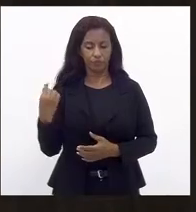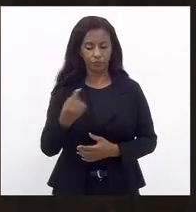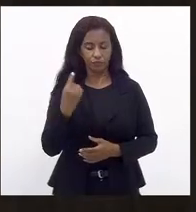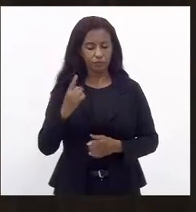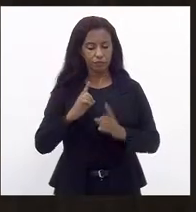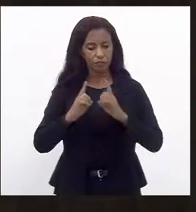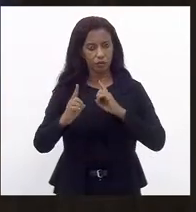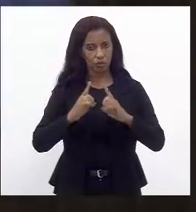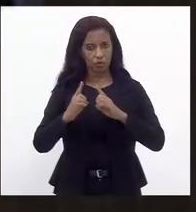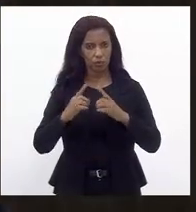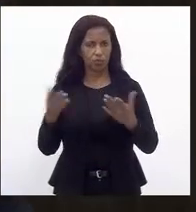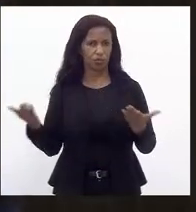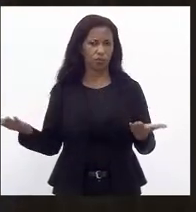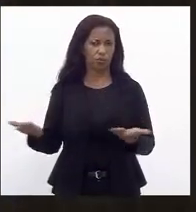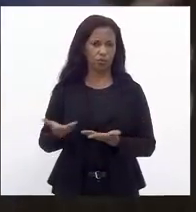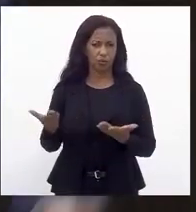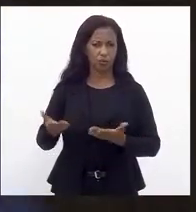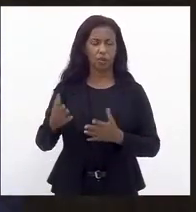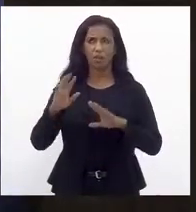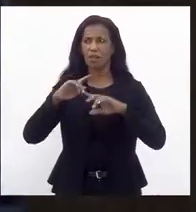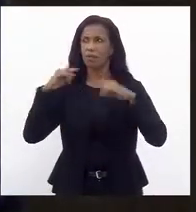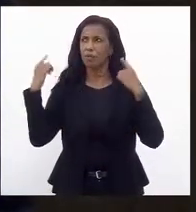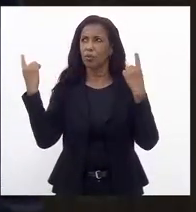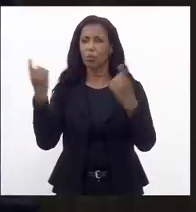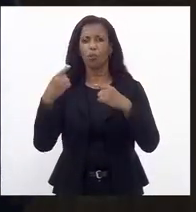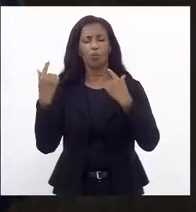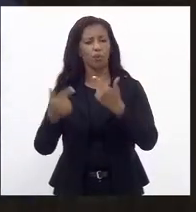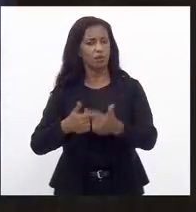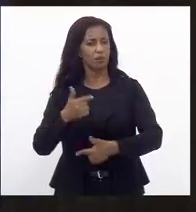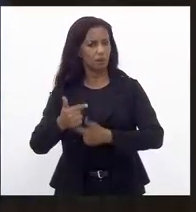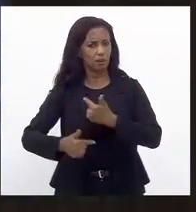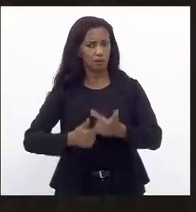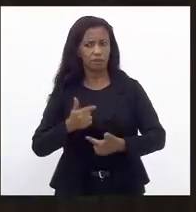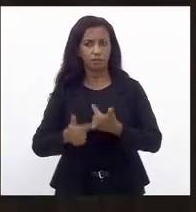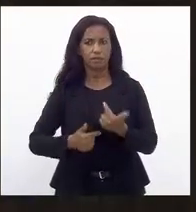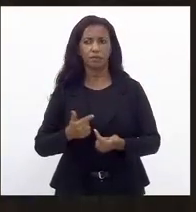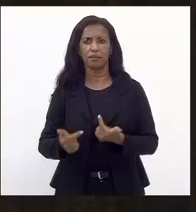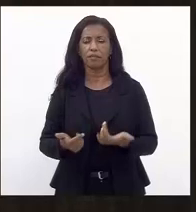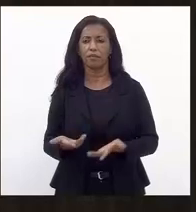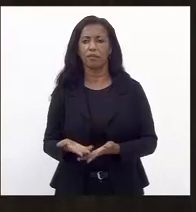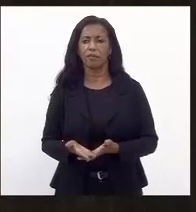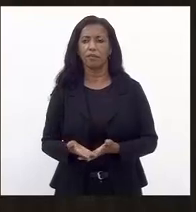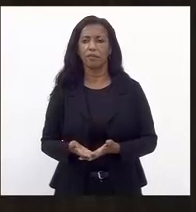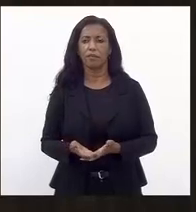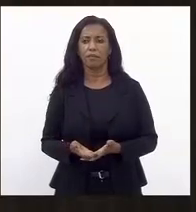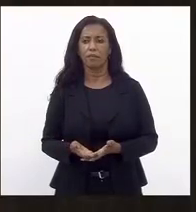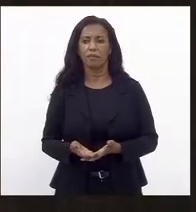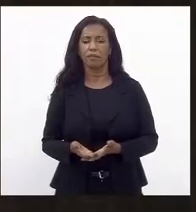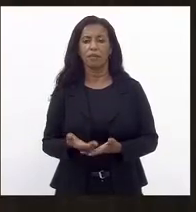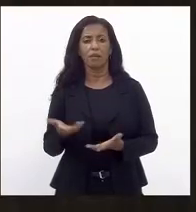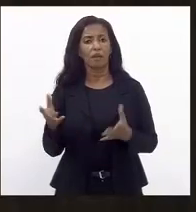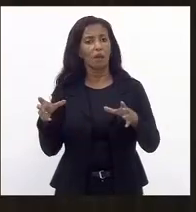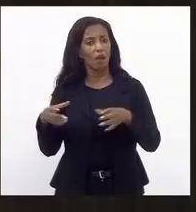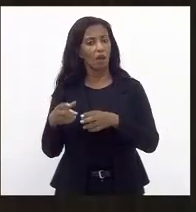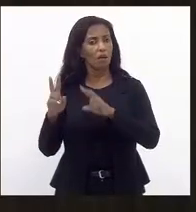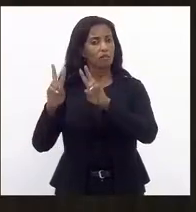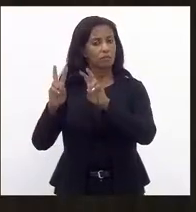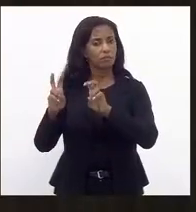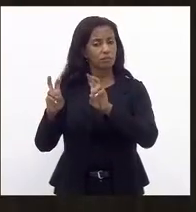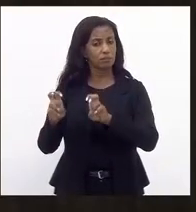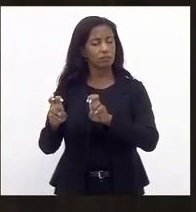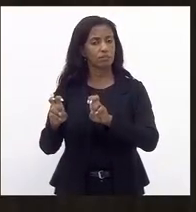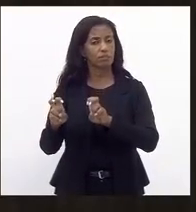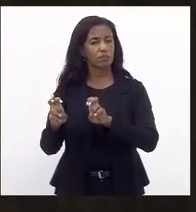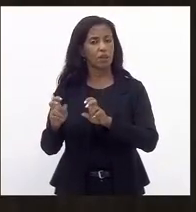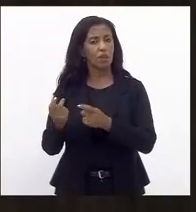gente discutiu que teve todo esse trabalho ela é uma matéria de